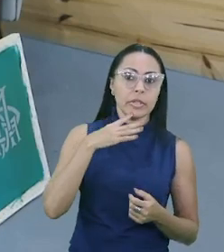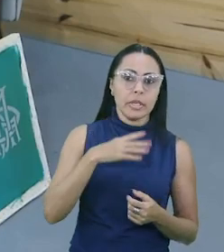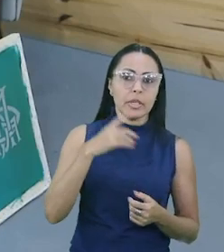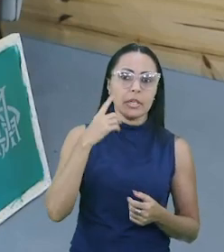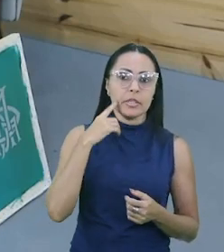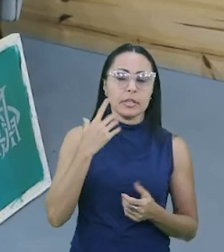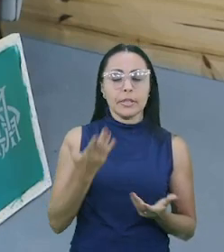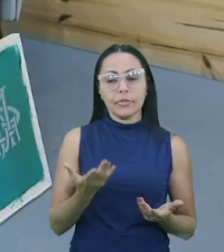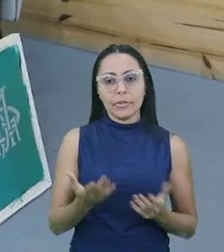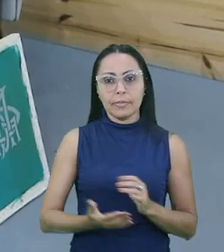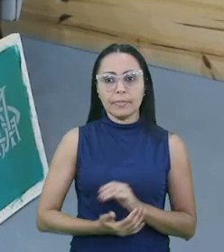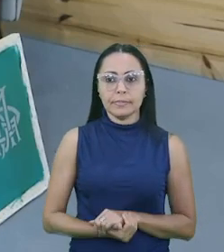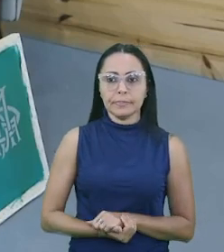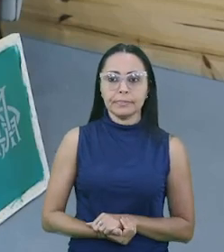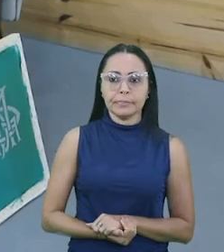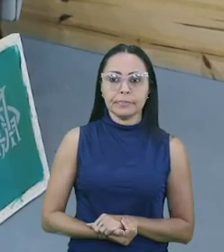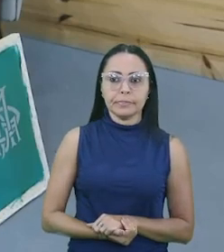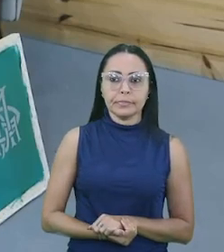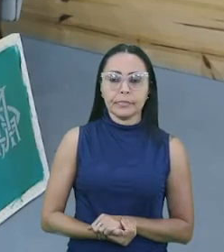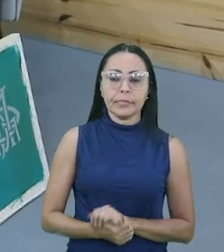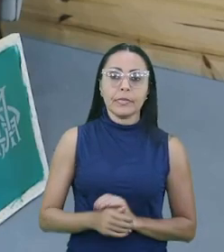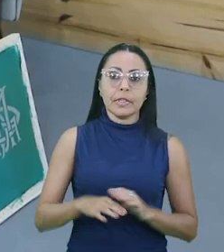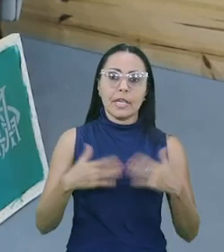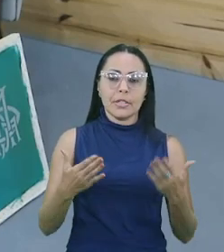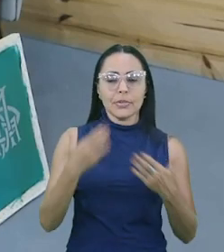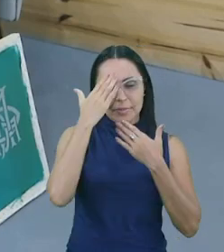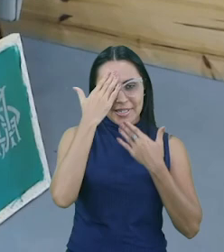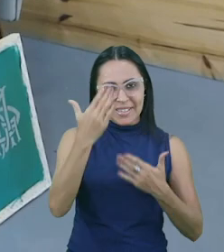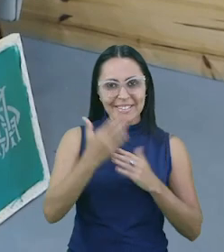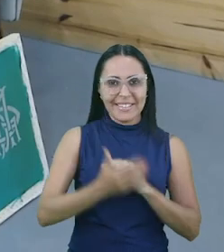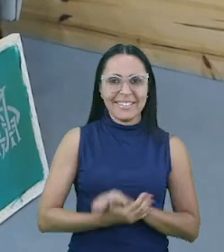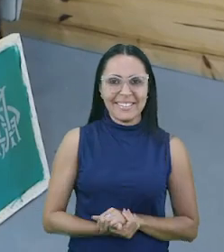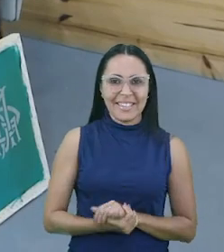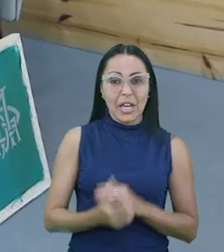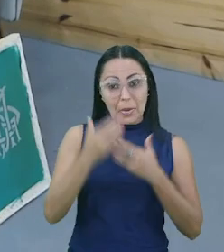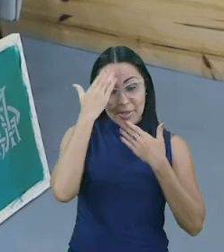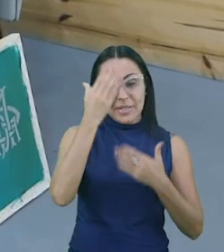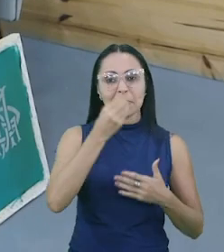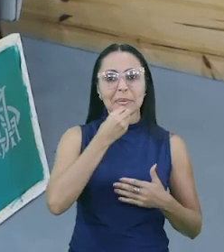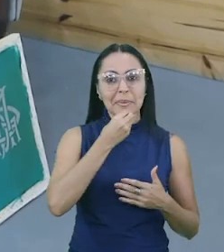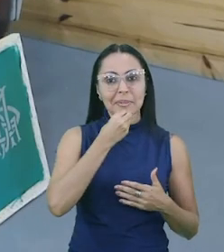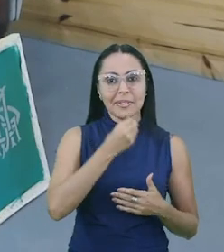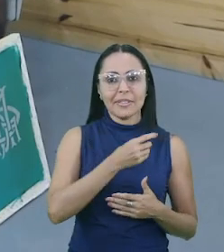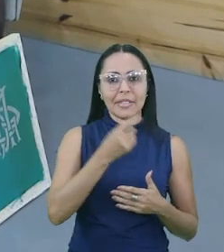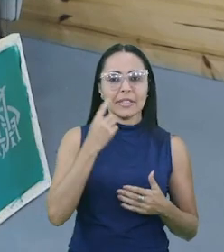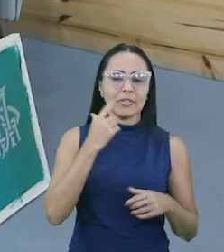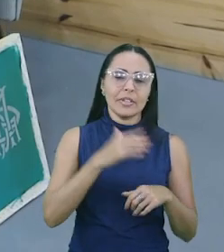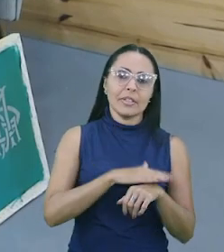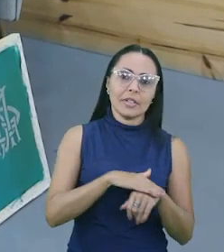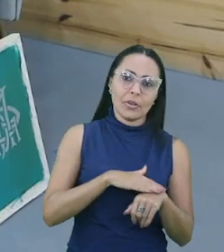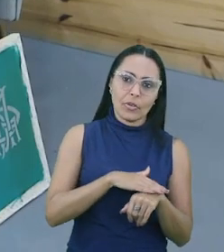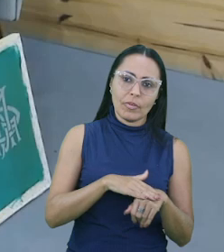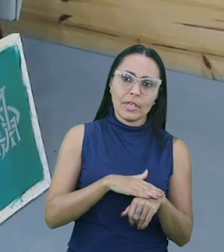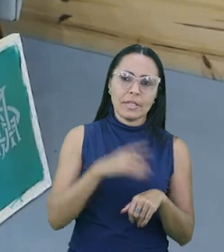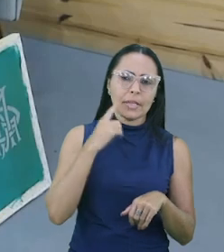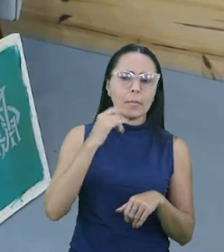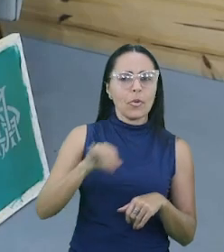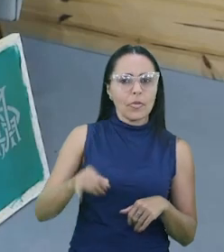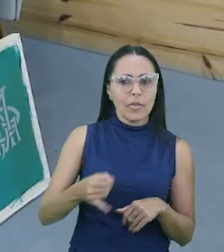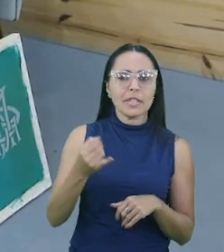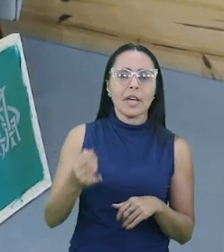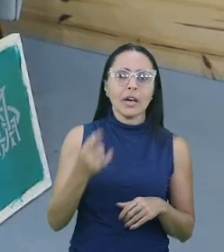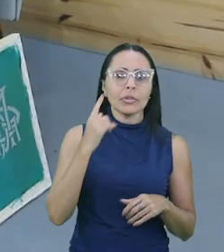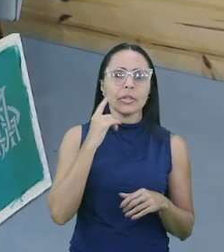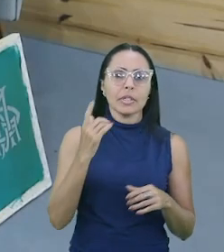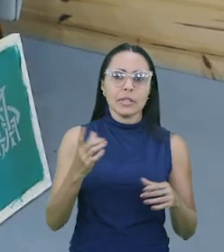enfim. E é isso. Obrigada. Agradeço a oportunidade, espero que a conversa tenha aberto o caminho para